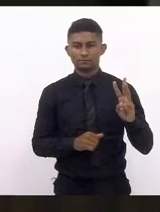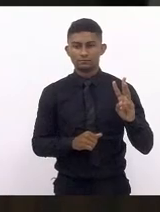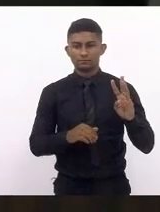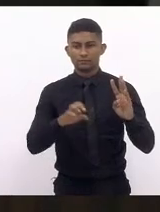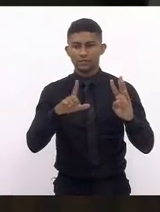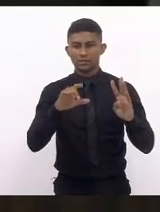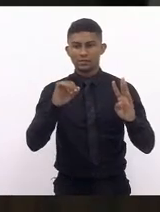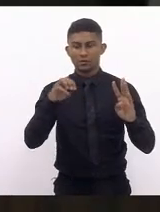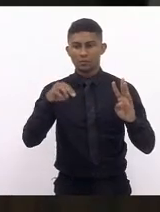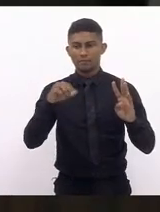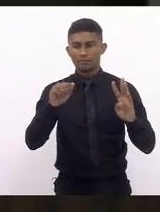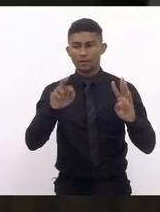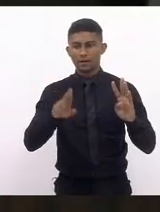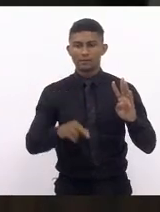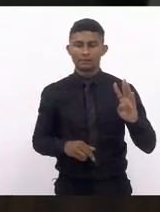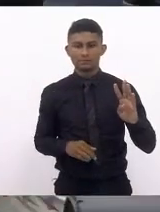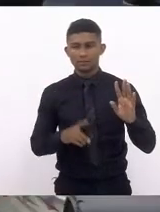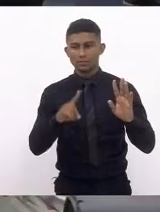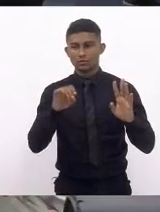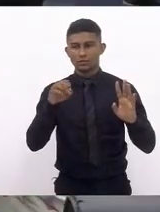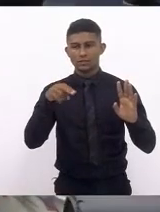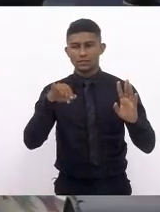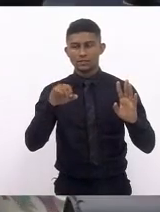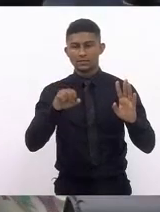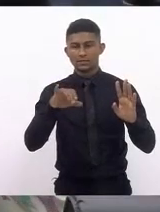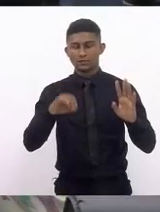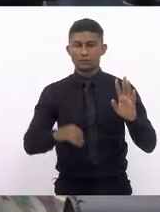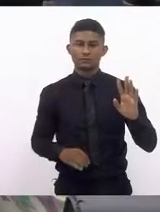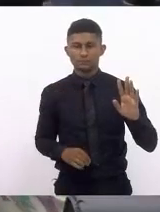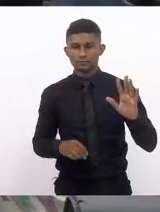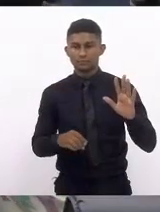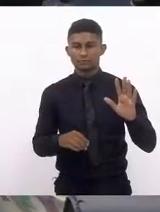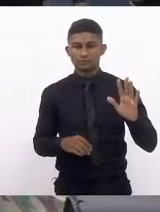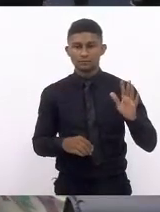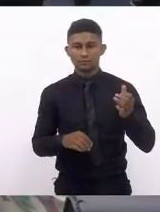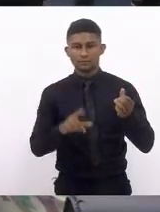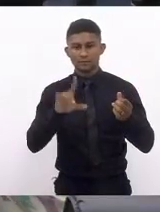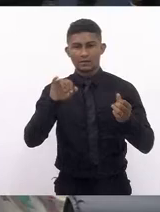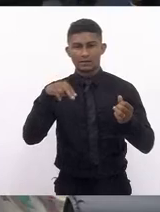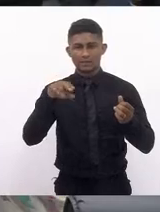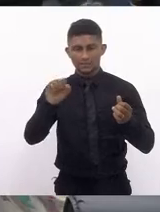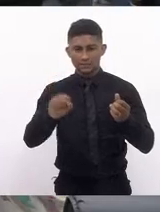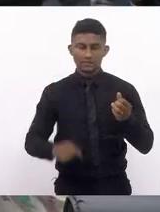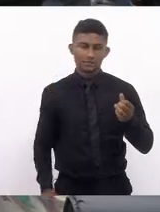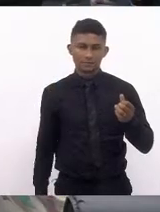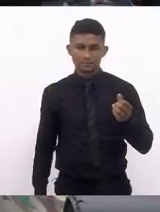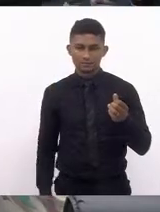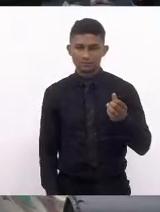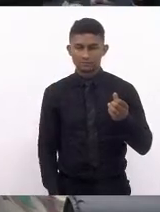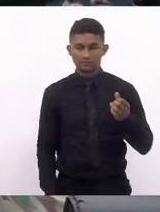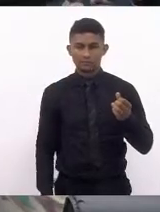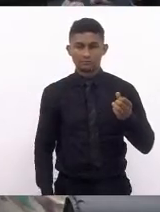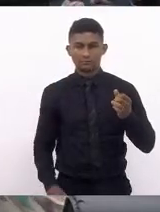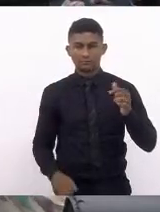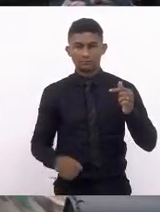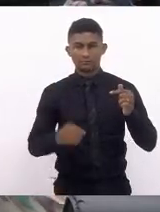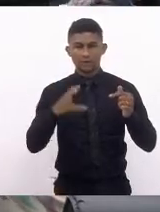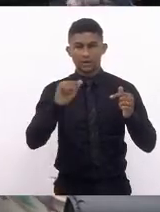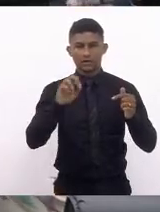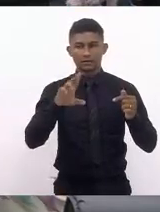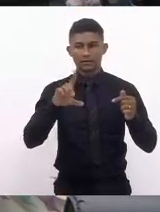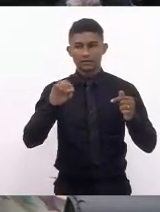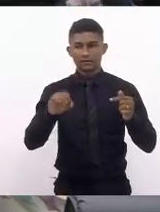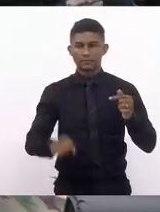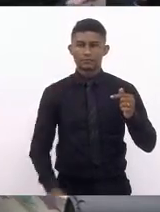Eliomar Coelho Dionísio Imperador Lins o Carlos